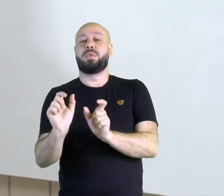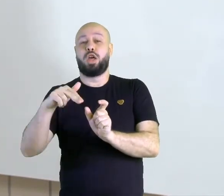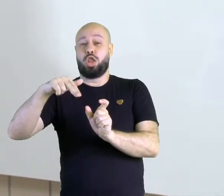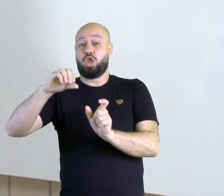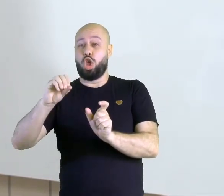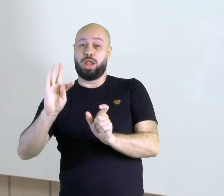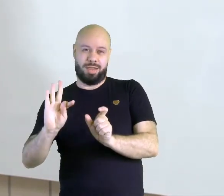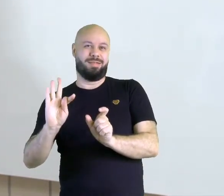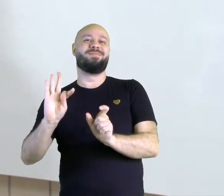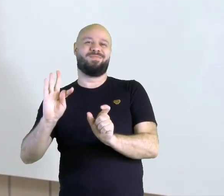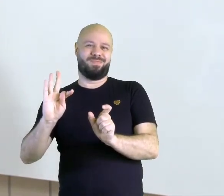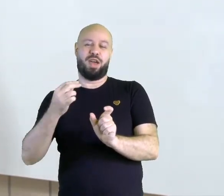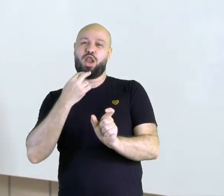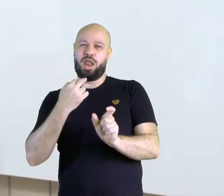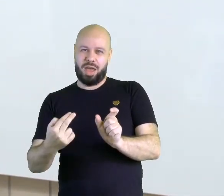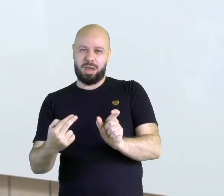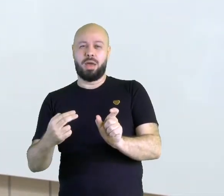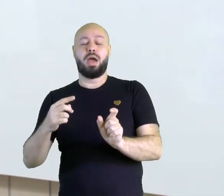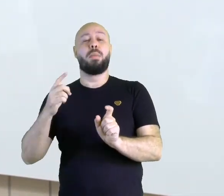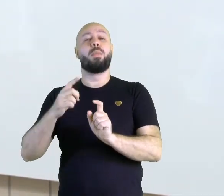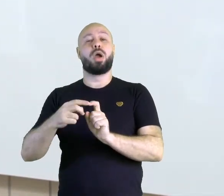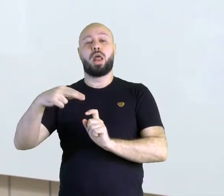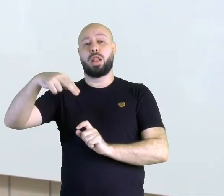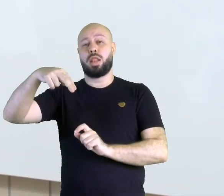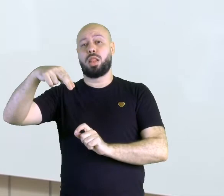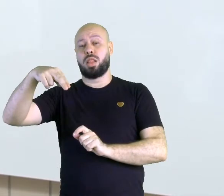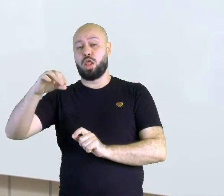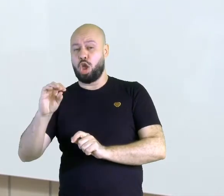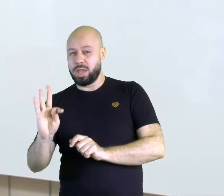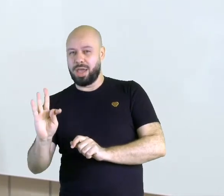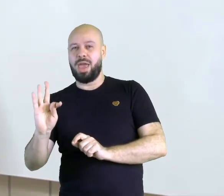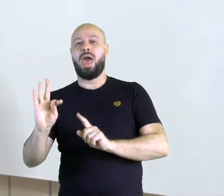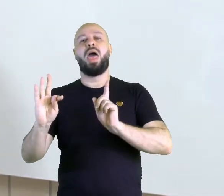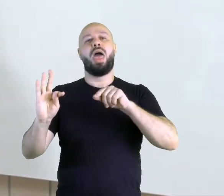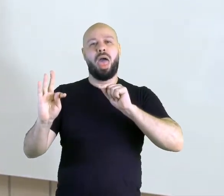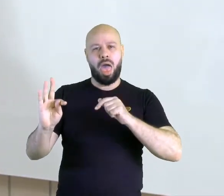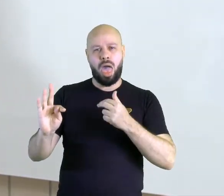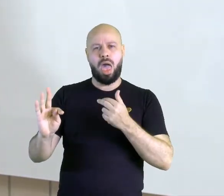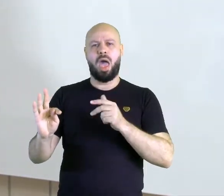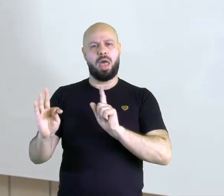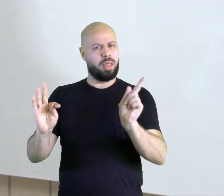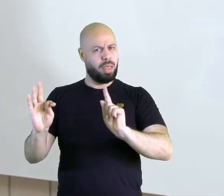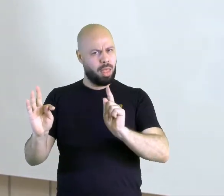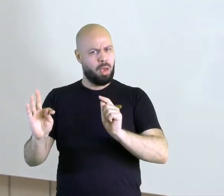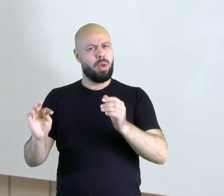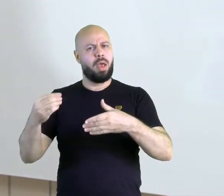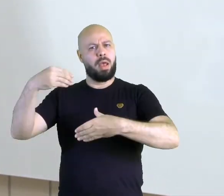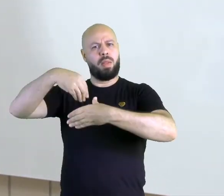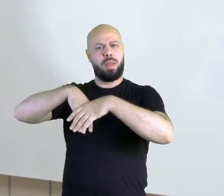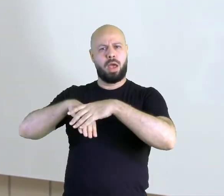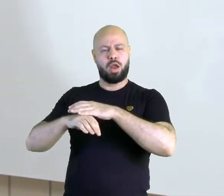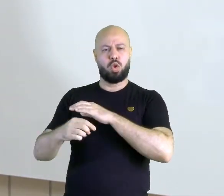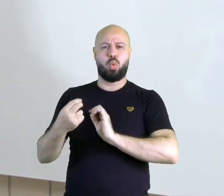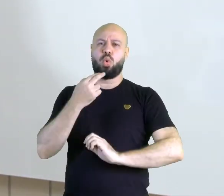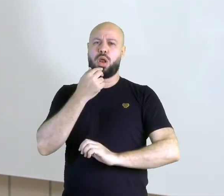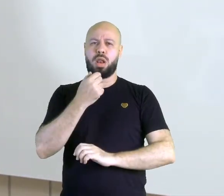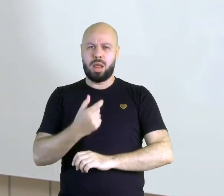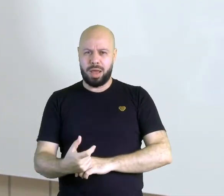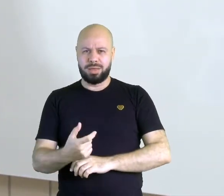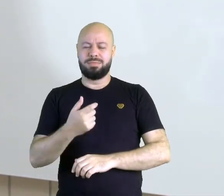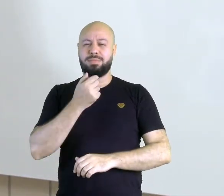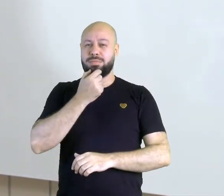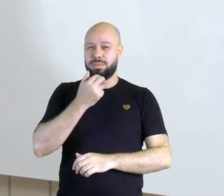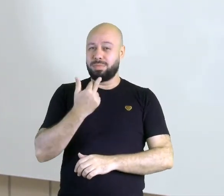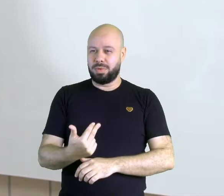not. Not não é a negativa do inglês, não é não? Então, exatamente. Então, como é que vai ficar a base de